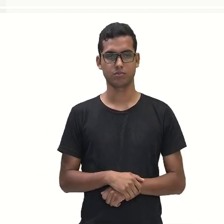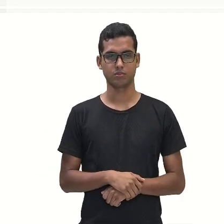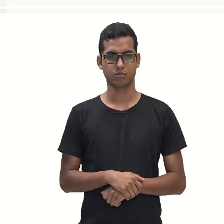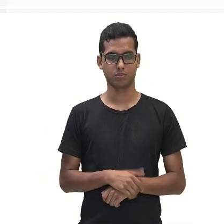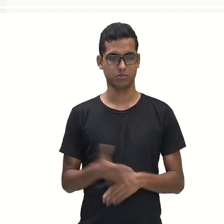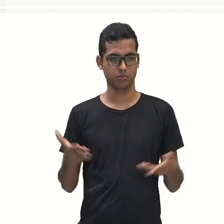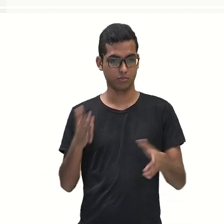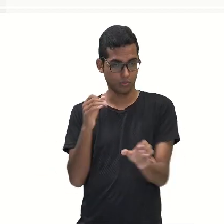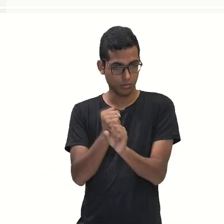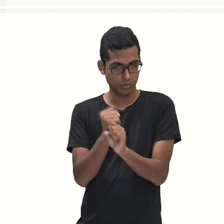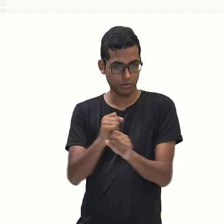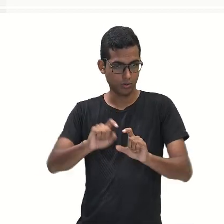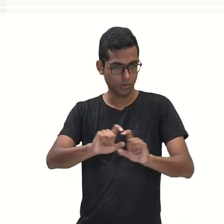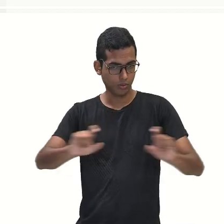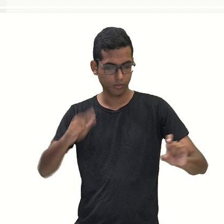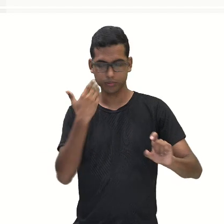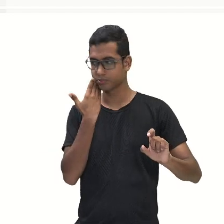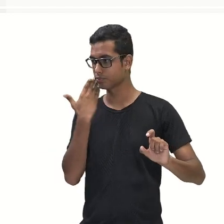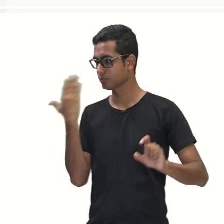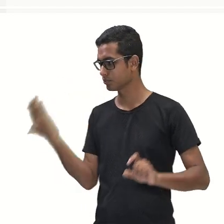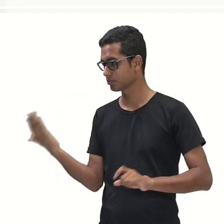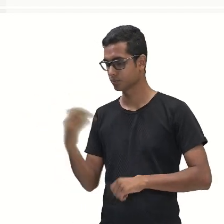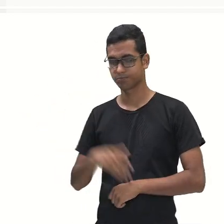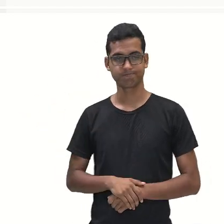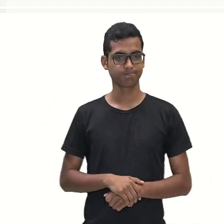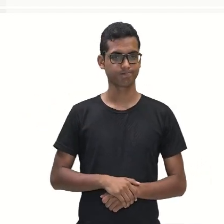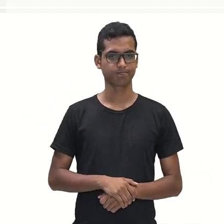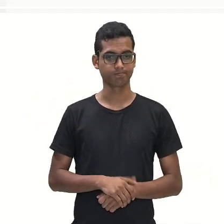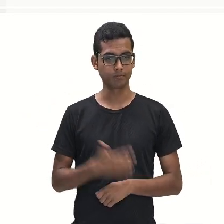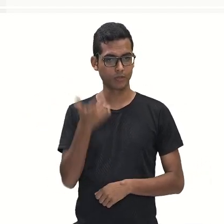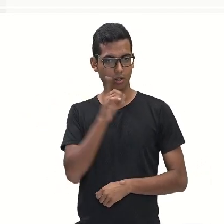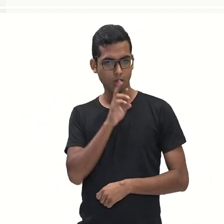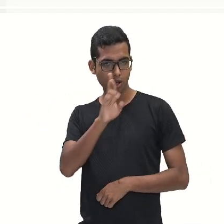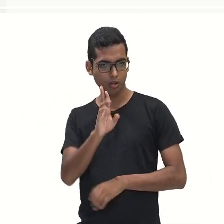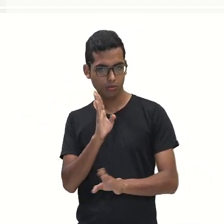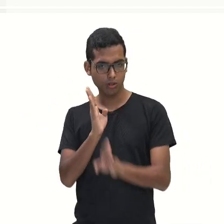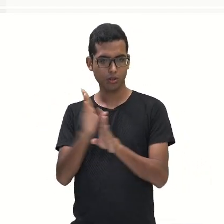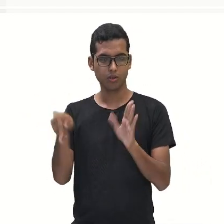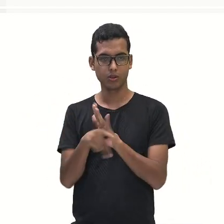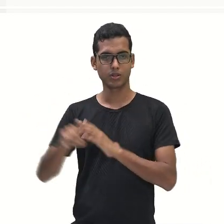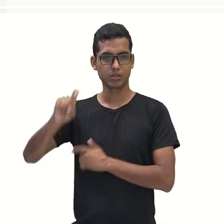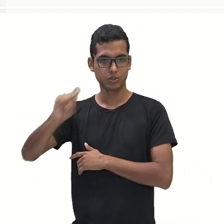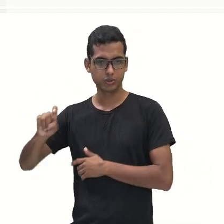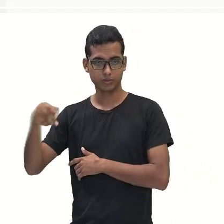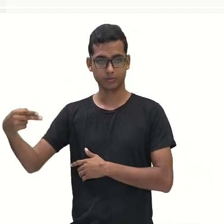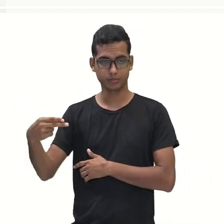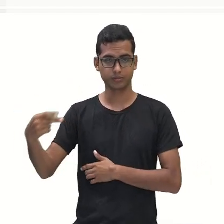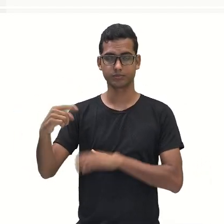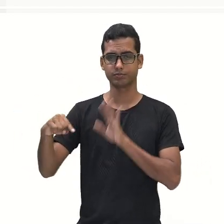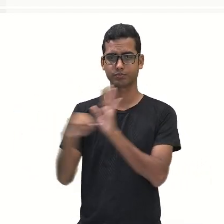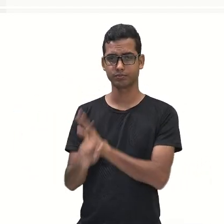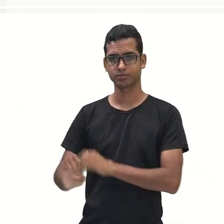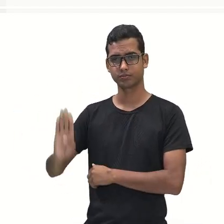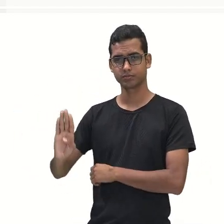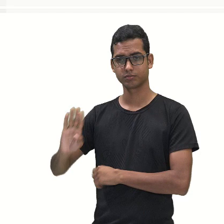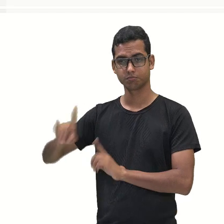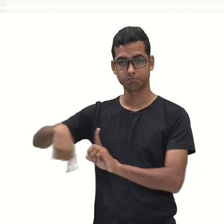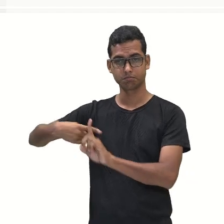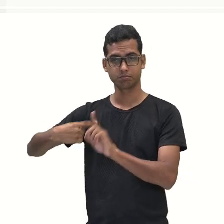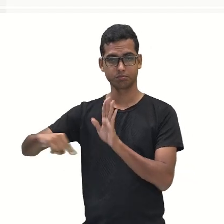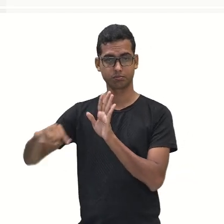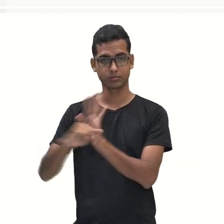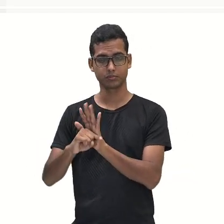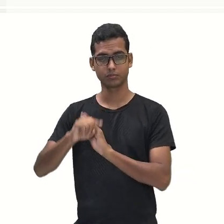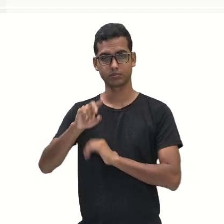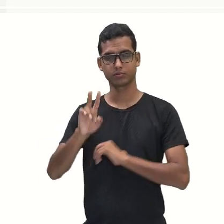for calcular com a fórmula resolutiva, né, x igual a menos b mais ou menos